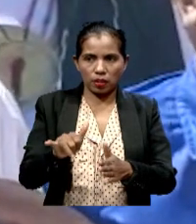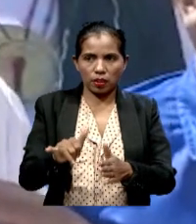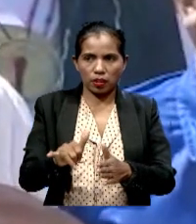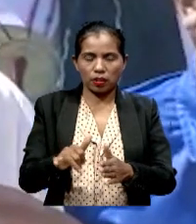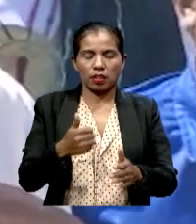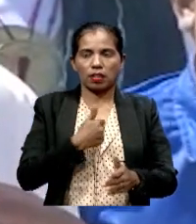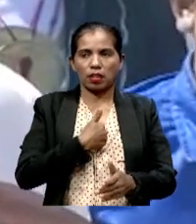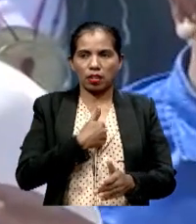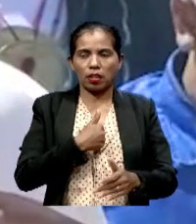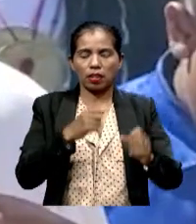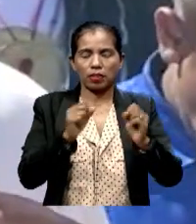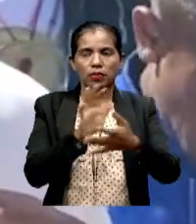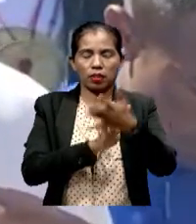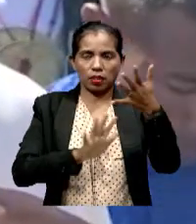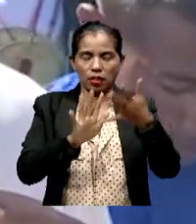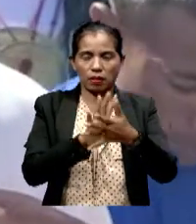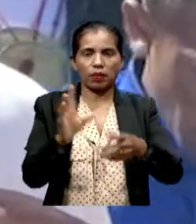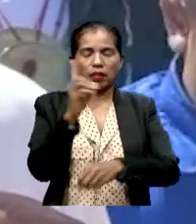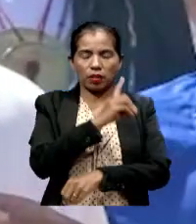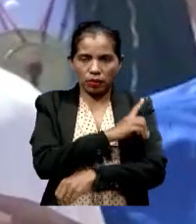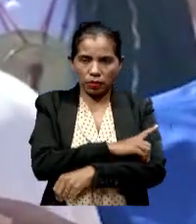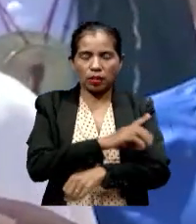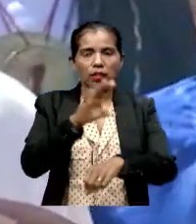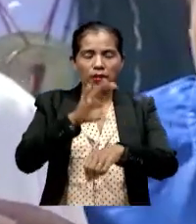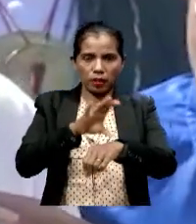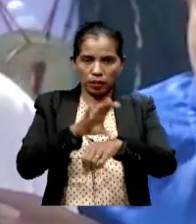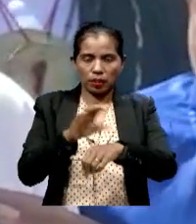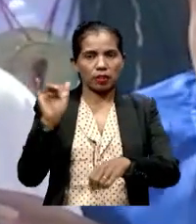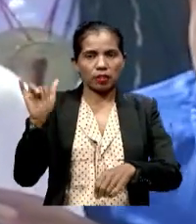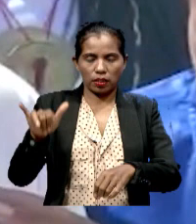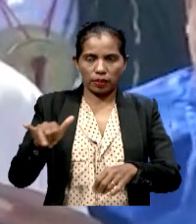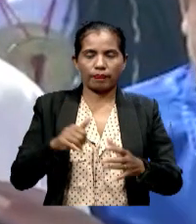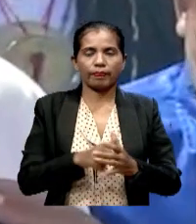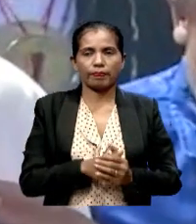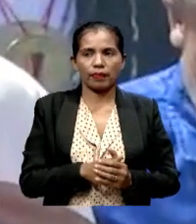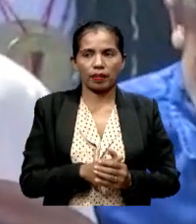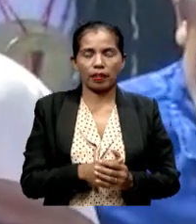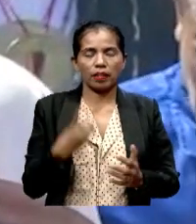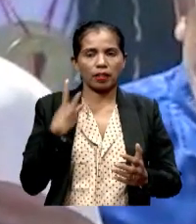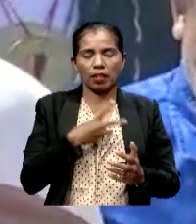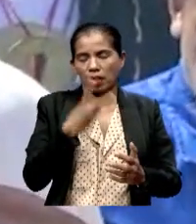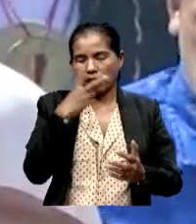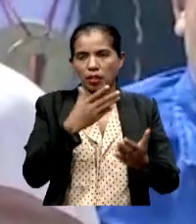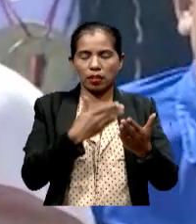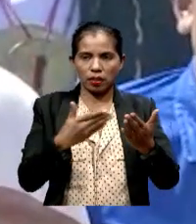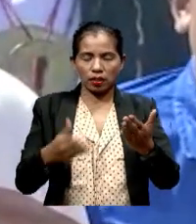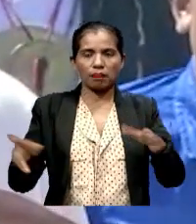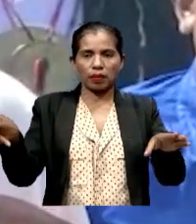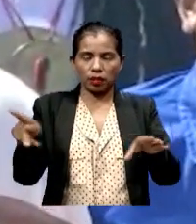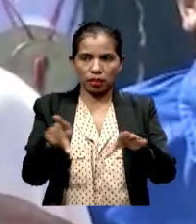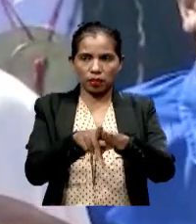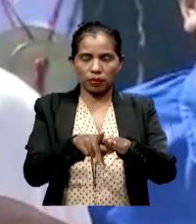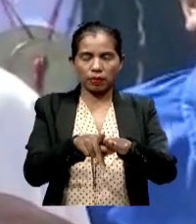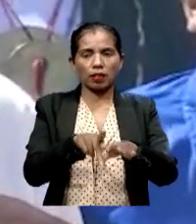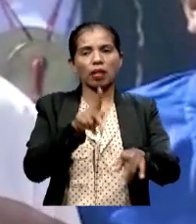sirania anduni at celebra di dia glorong padroeira sirania materialmente ita hareka ta envolvimento sarani